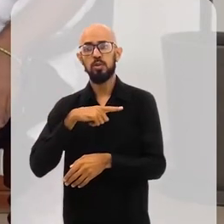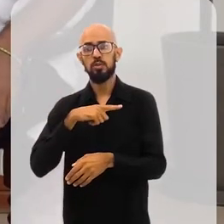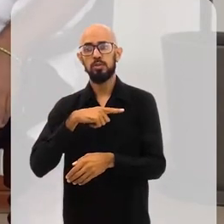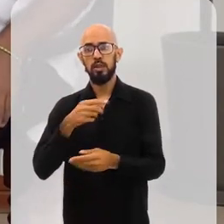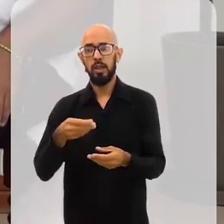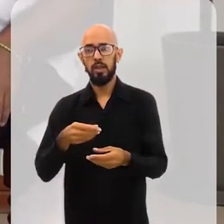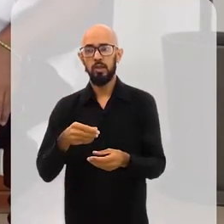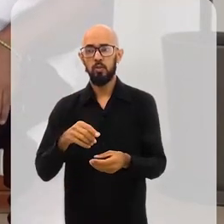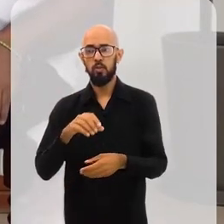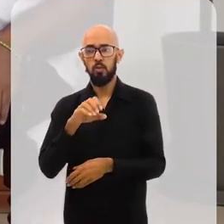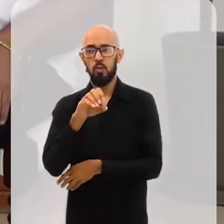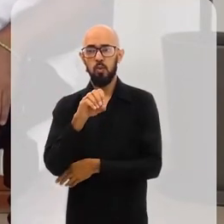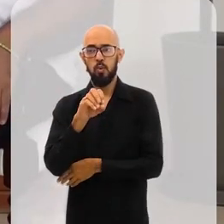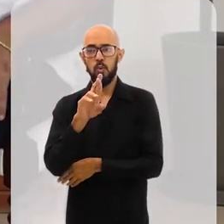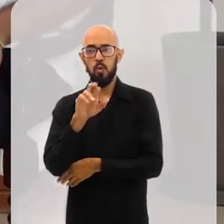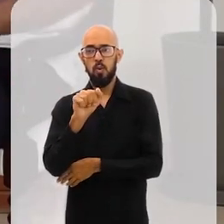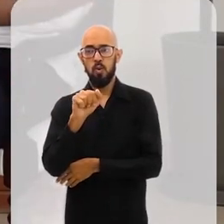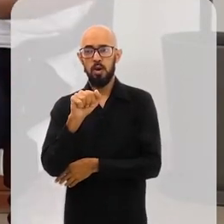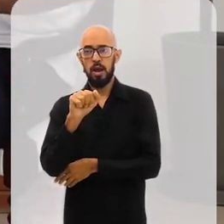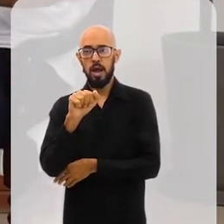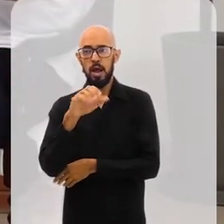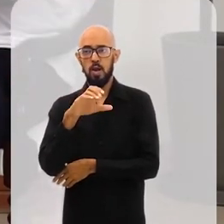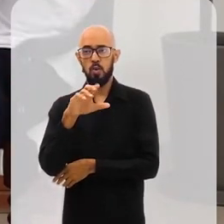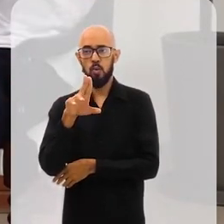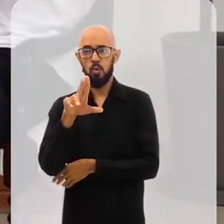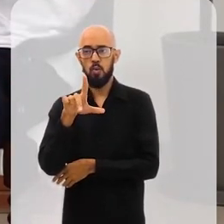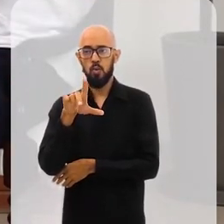um oráculo de Ifá, não sei se posso mostrar aqui,